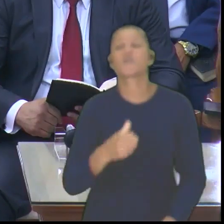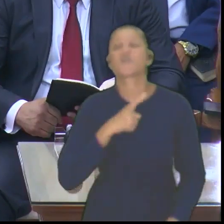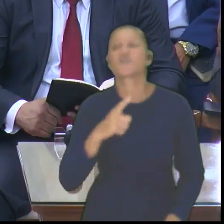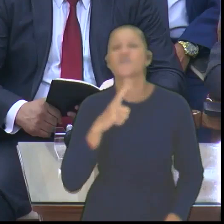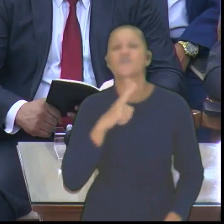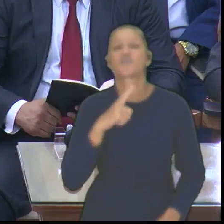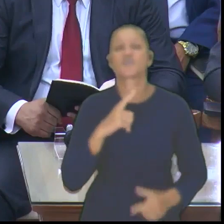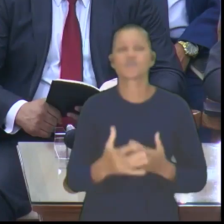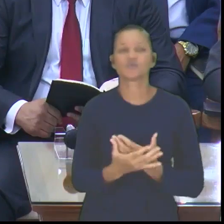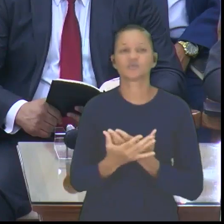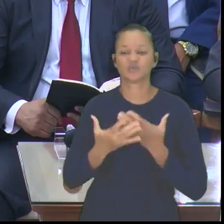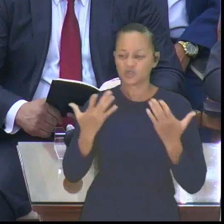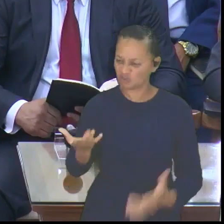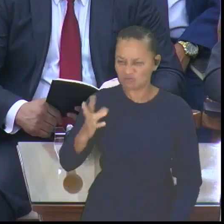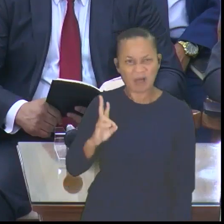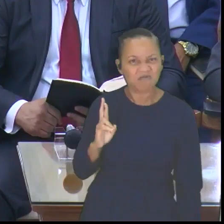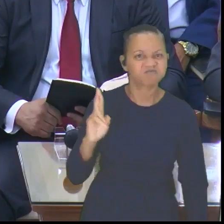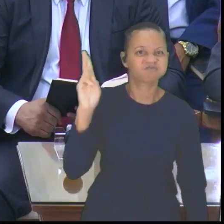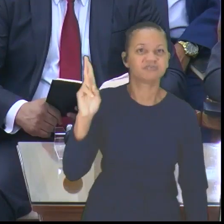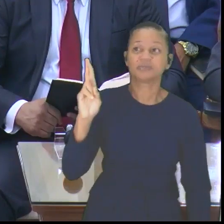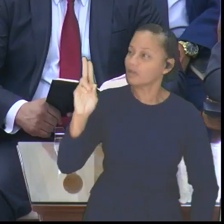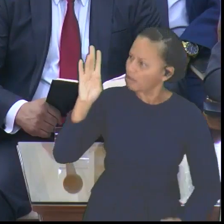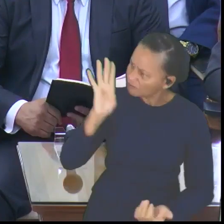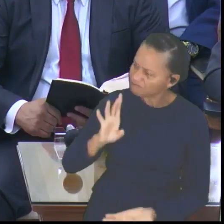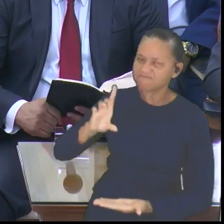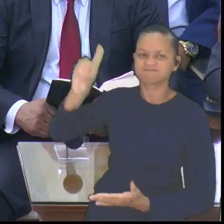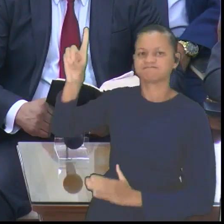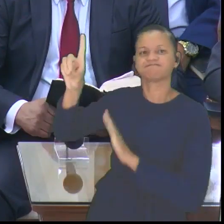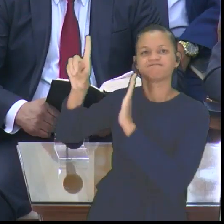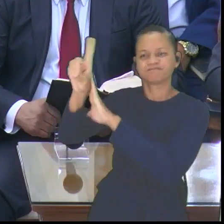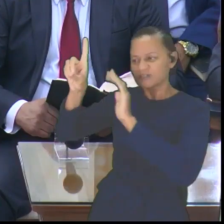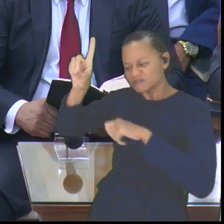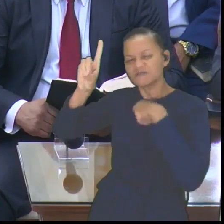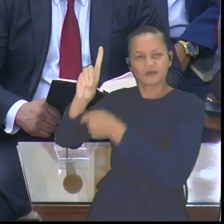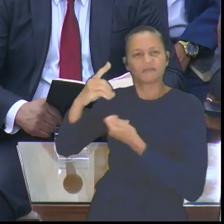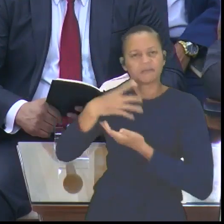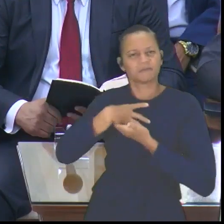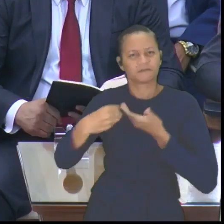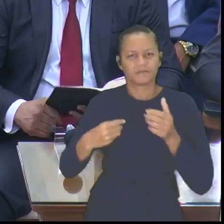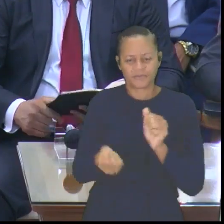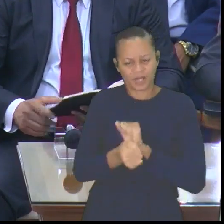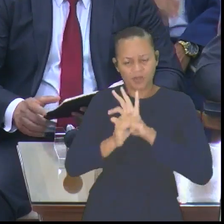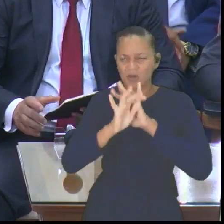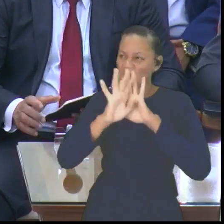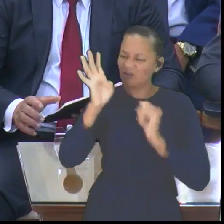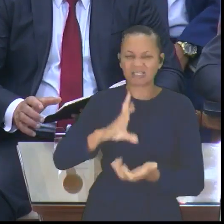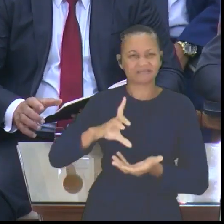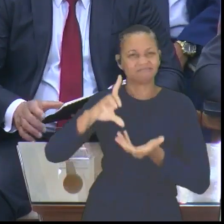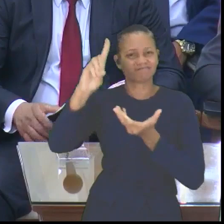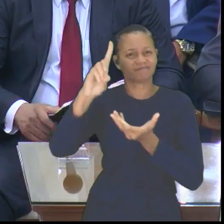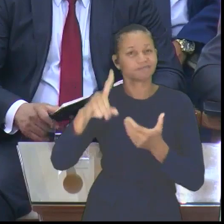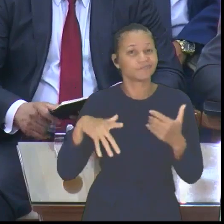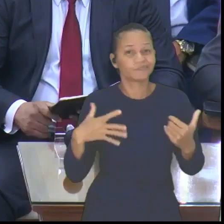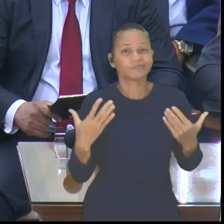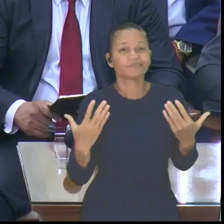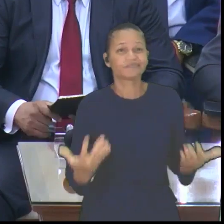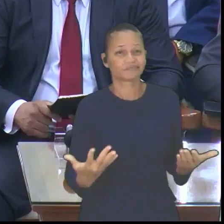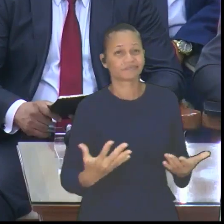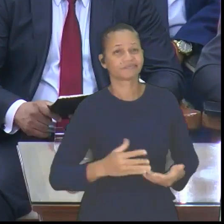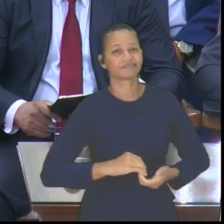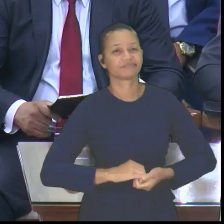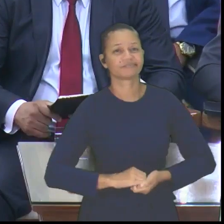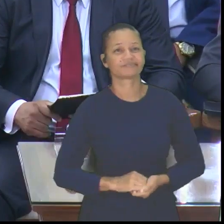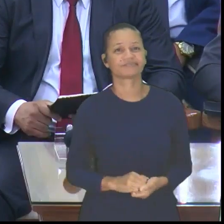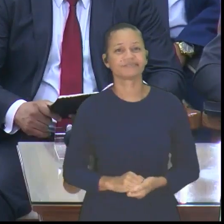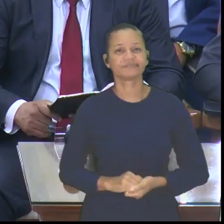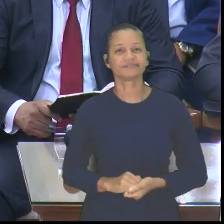o hino, um dono, e o nosso dono é Deus. Quem dá glórias a Deus por isso? Então,